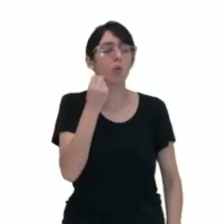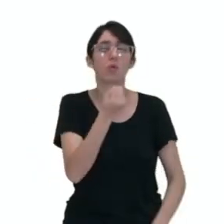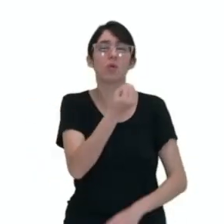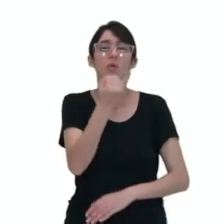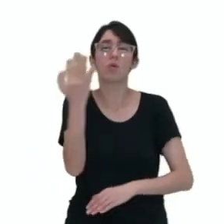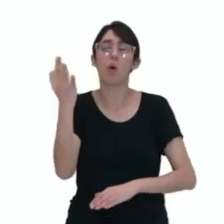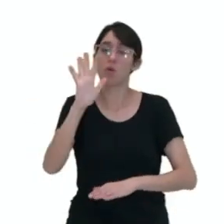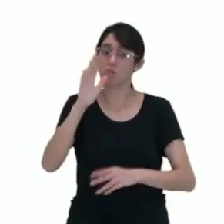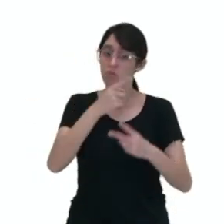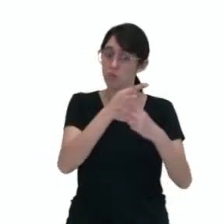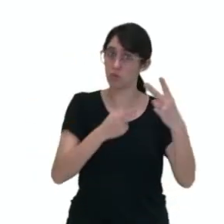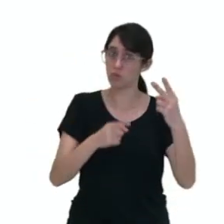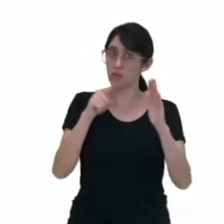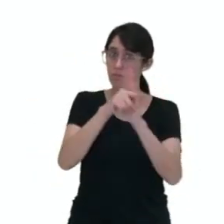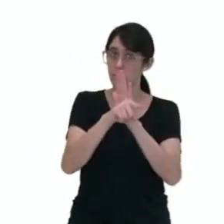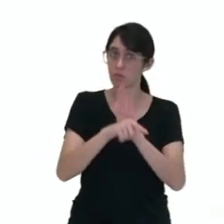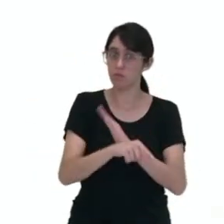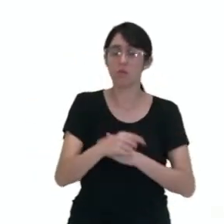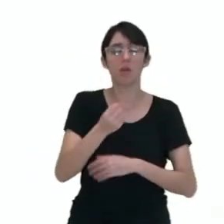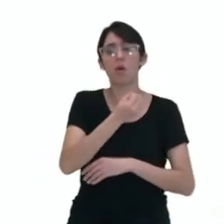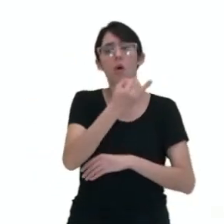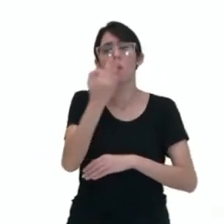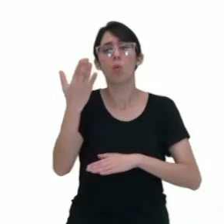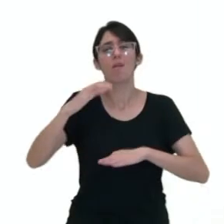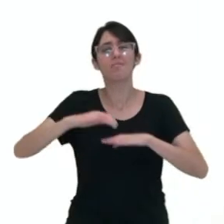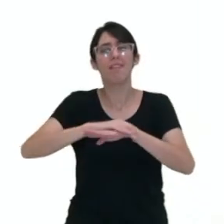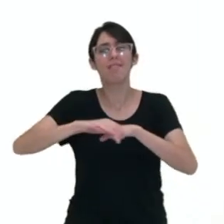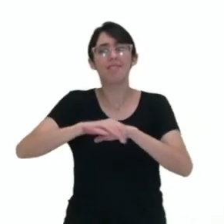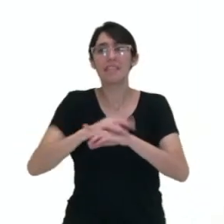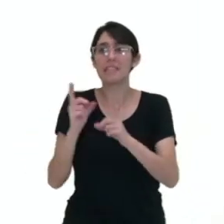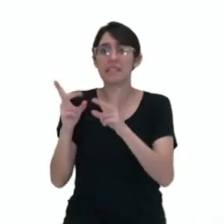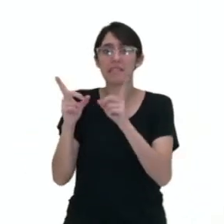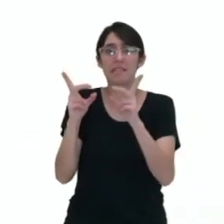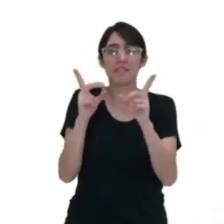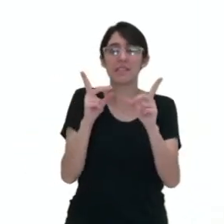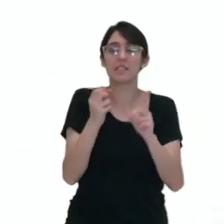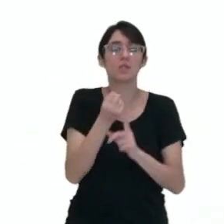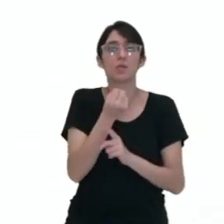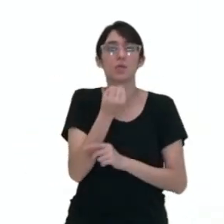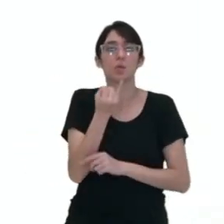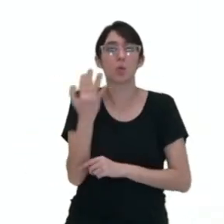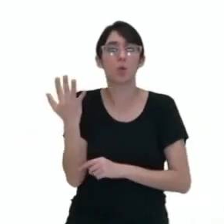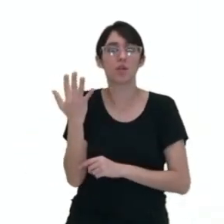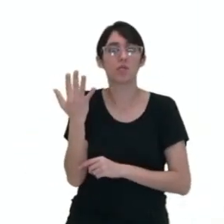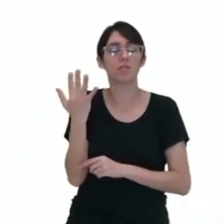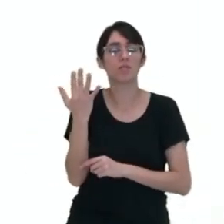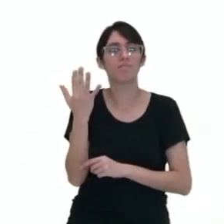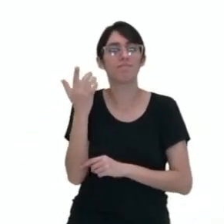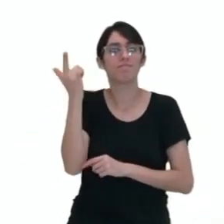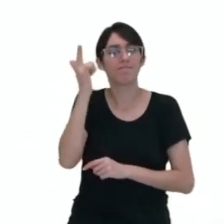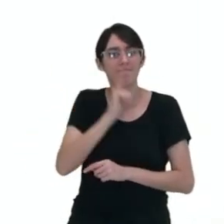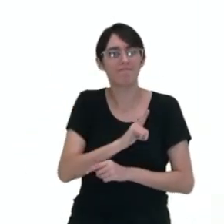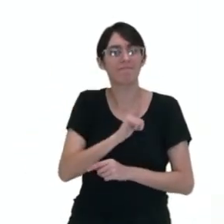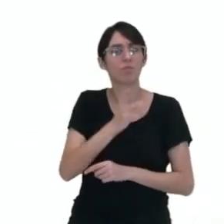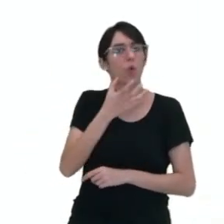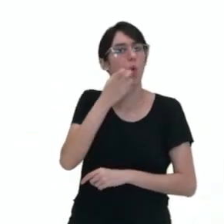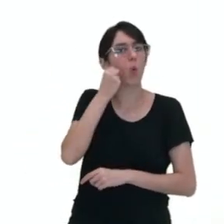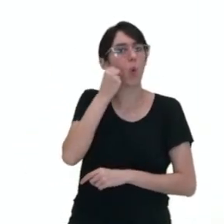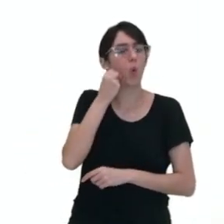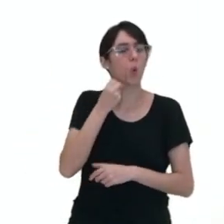duas perguntas. Quantos tênis eles precisam vender, no mínimo, para começar a ter